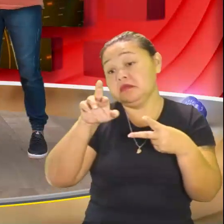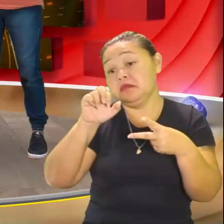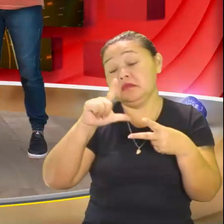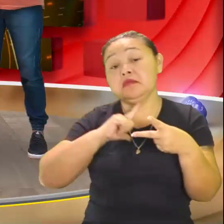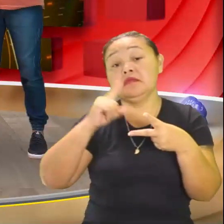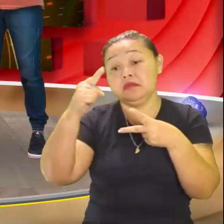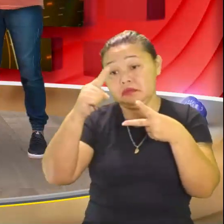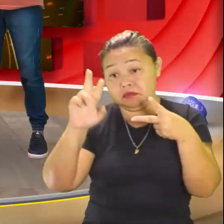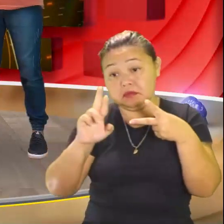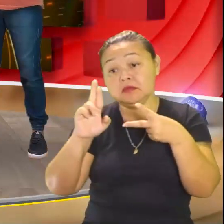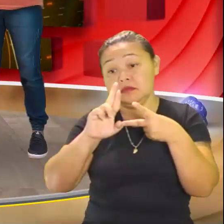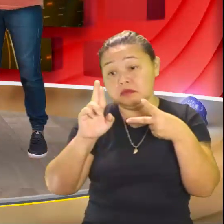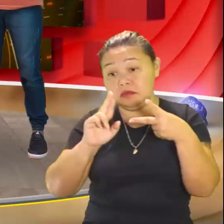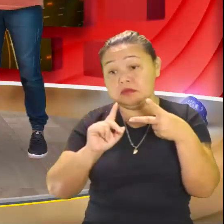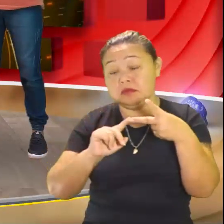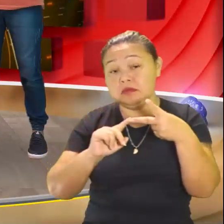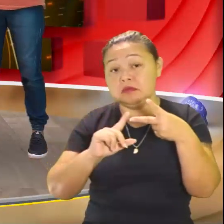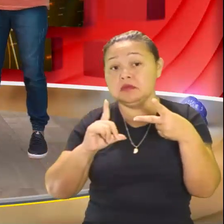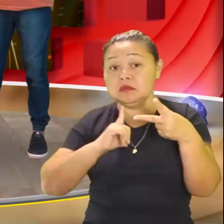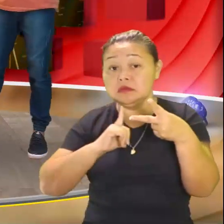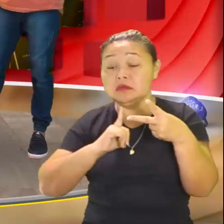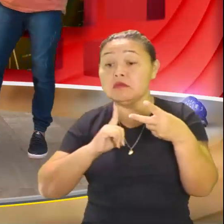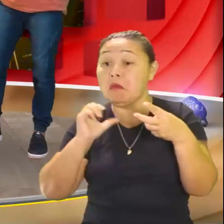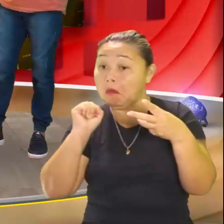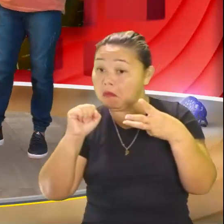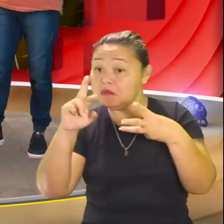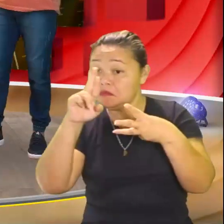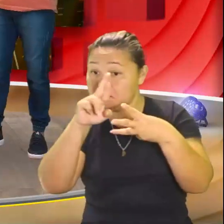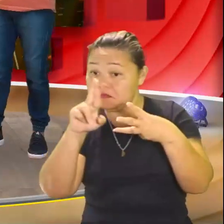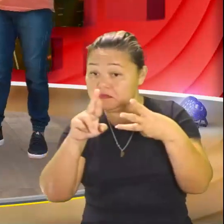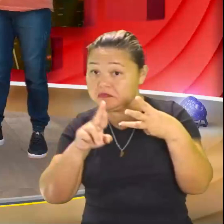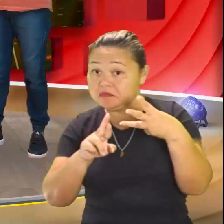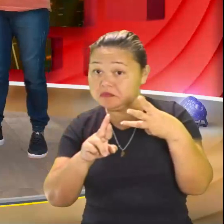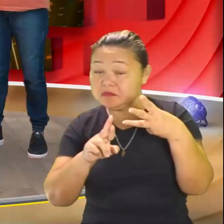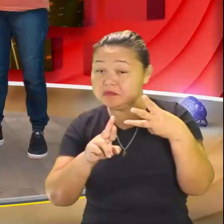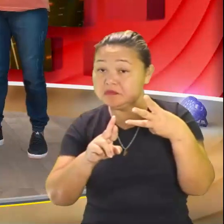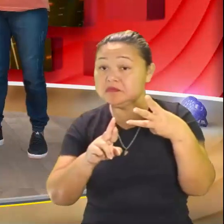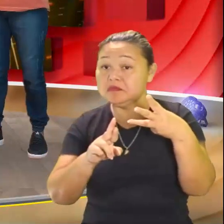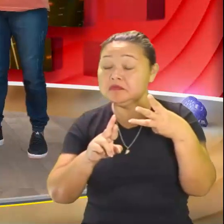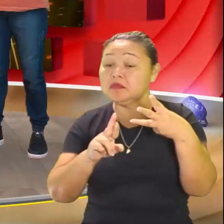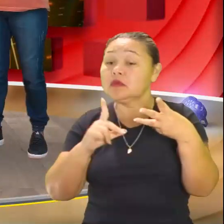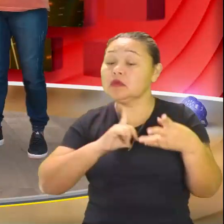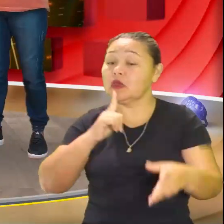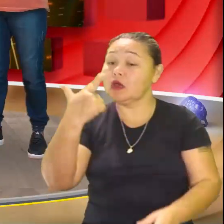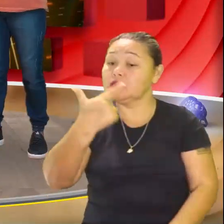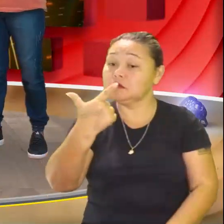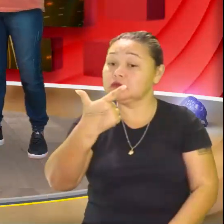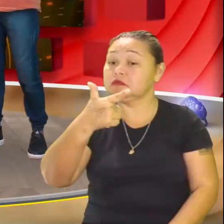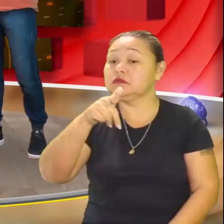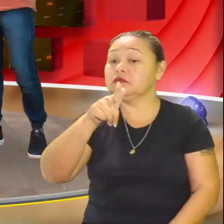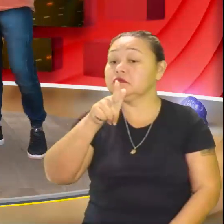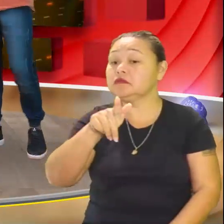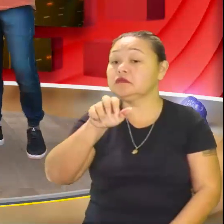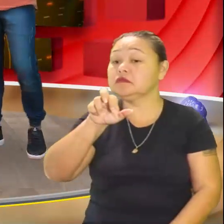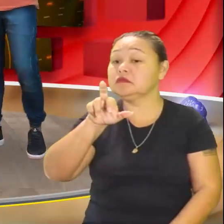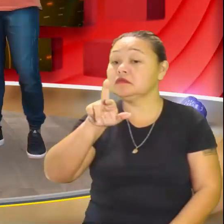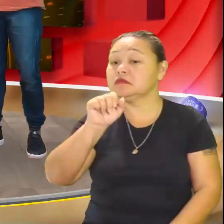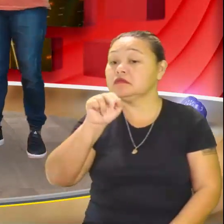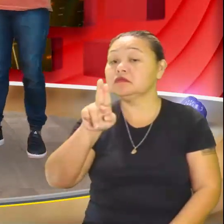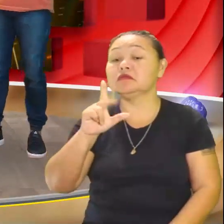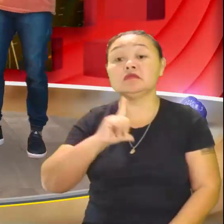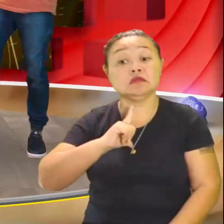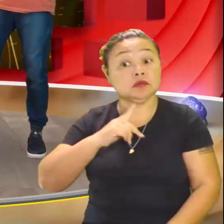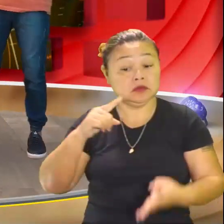Pelo menos 2. Pelo menos 2. Mas pode ter 3? Na do segundo grau, Nós vimos uma lá que tinha 4 soluções. Ah,